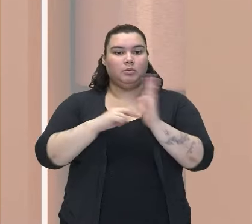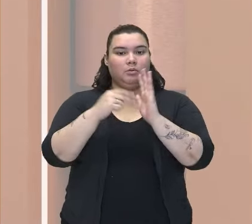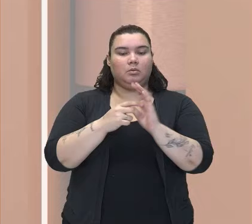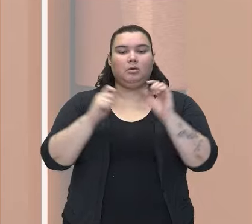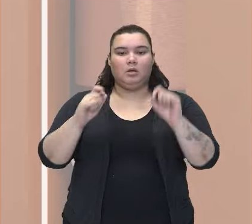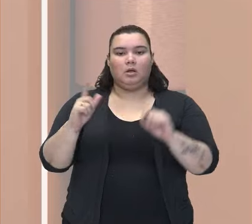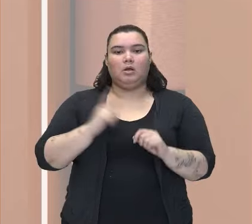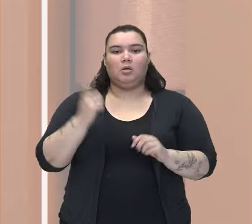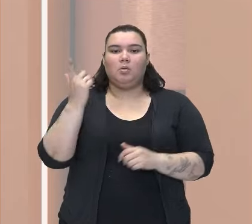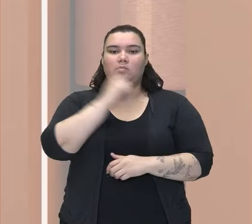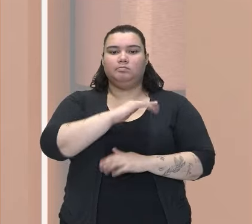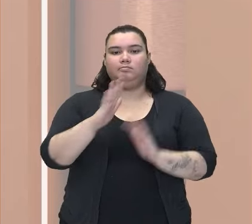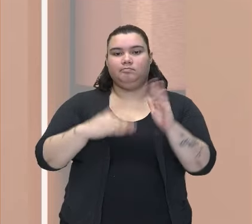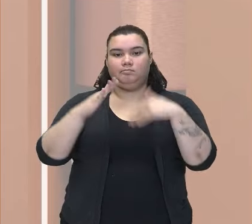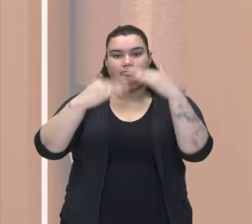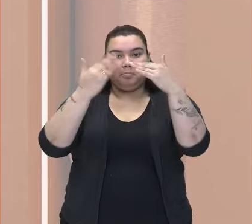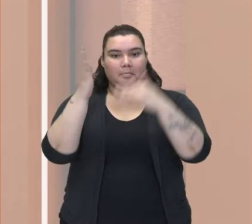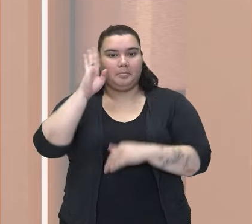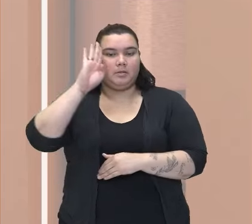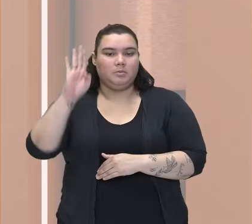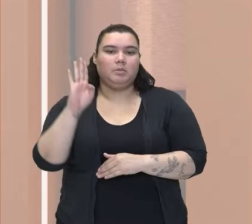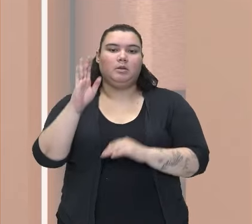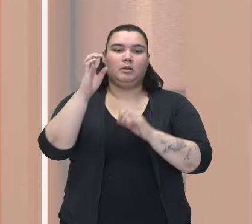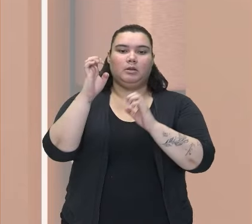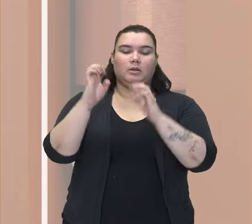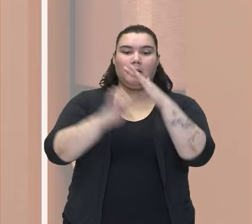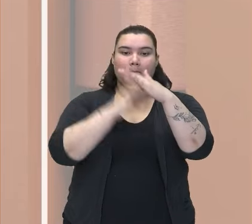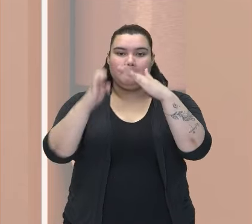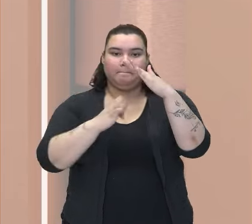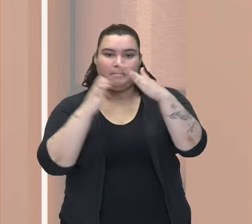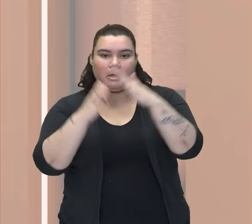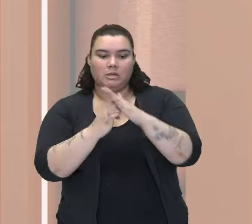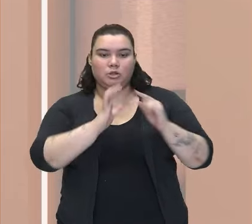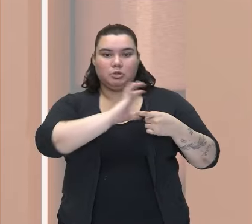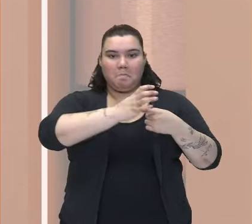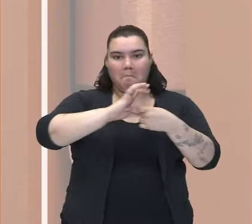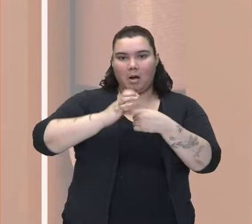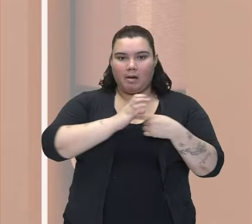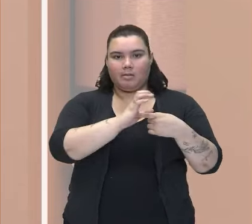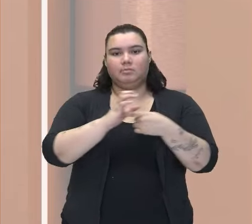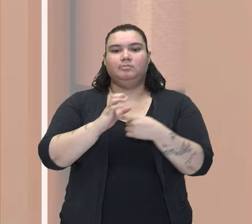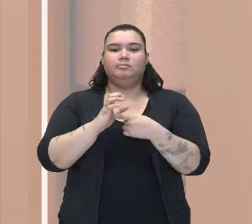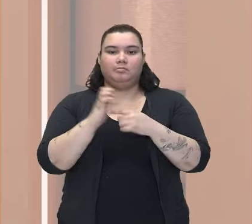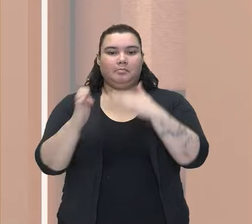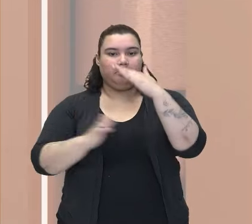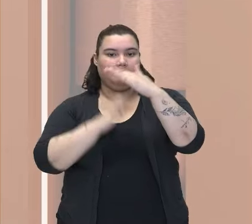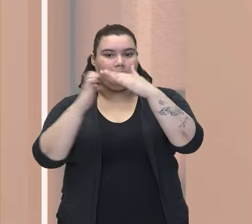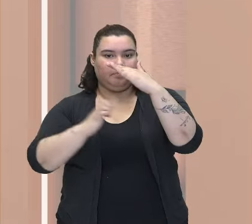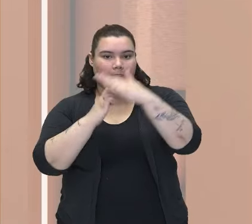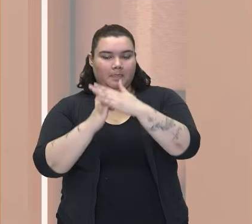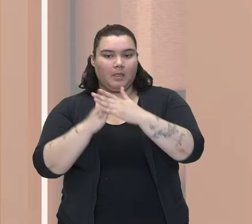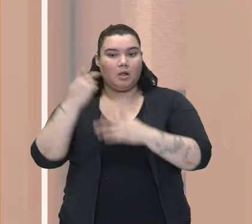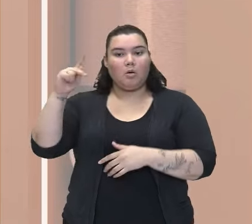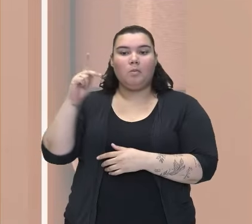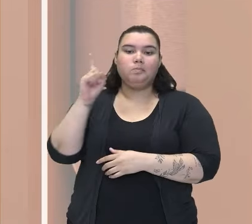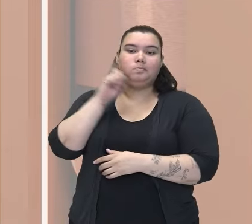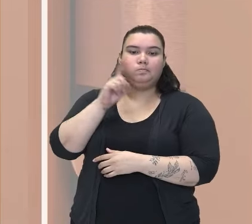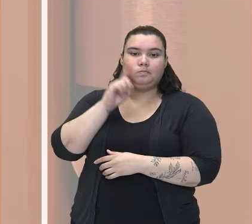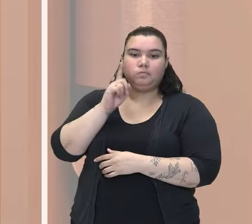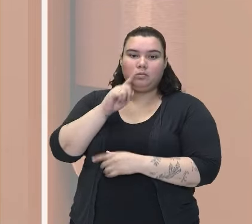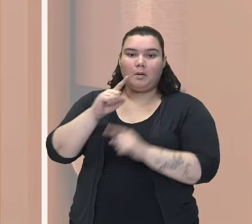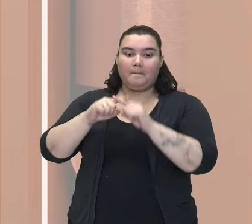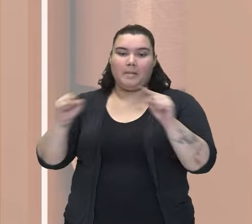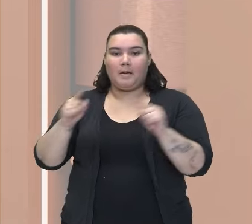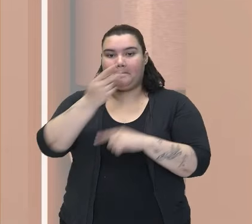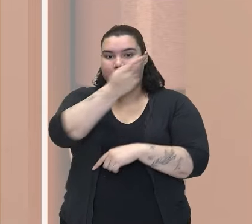ocorra o desenvolvimento principalmente das empresas maquiladoras, né? Que são empresas que são lá dos Estados Unidos, porém a mão